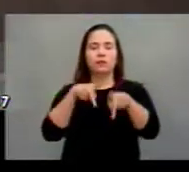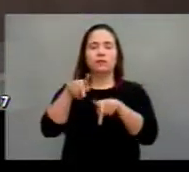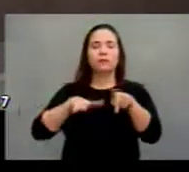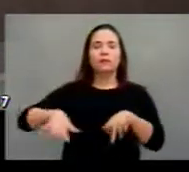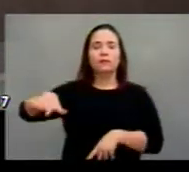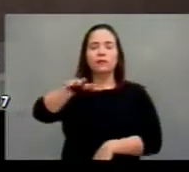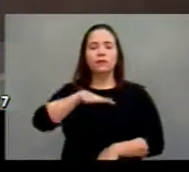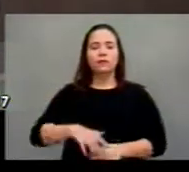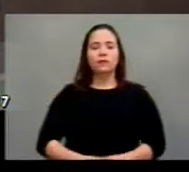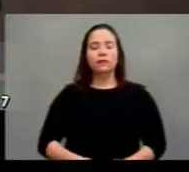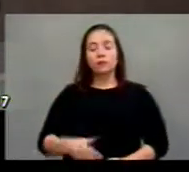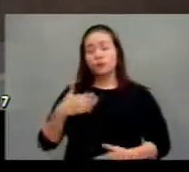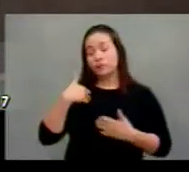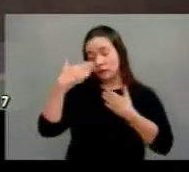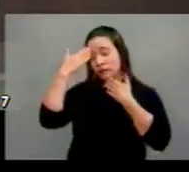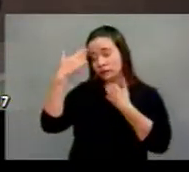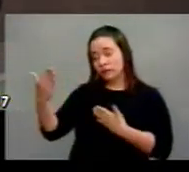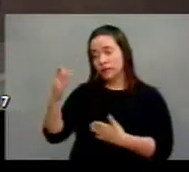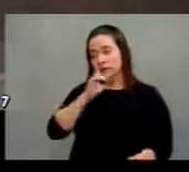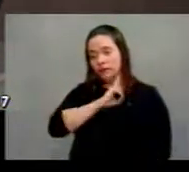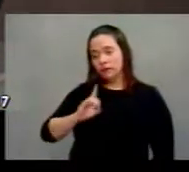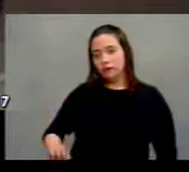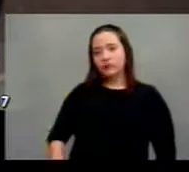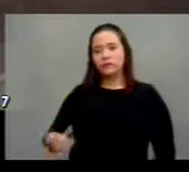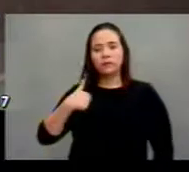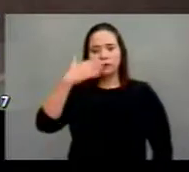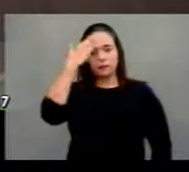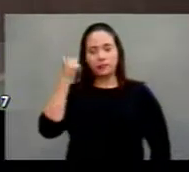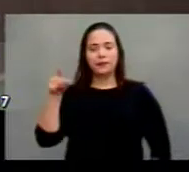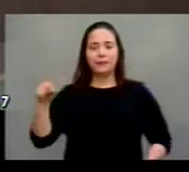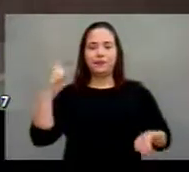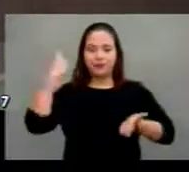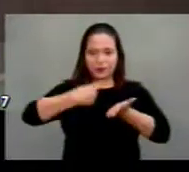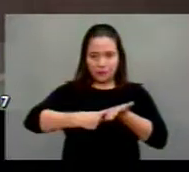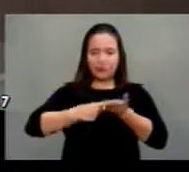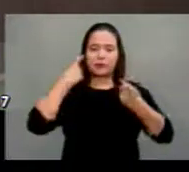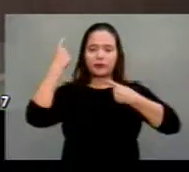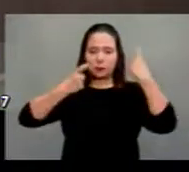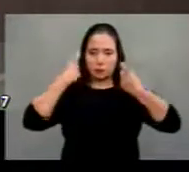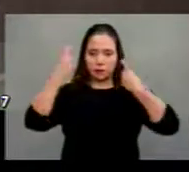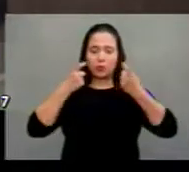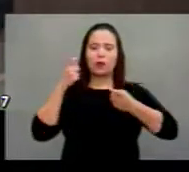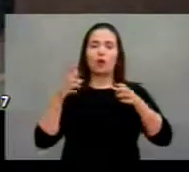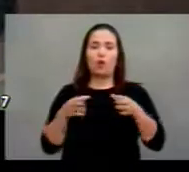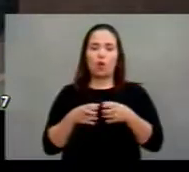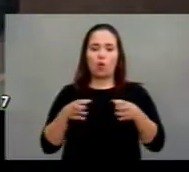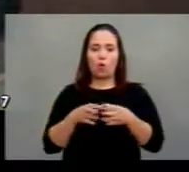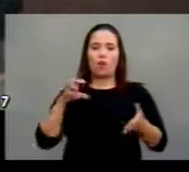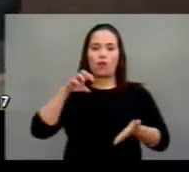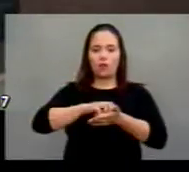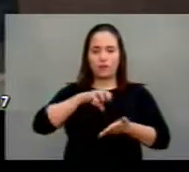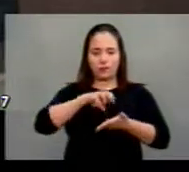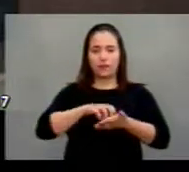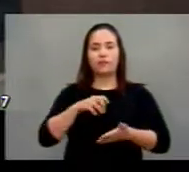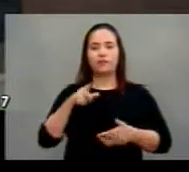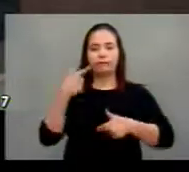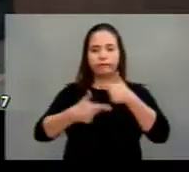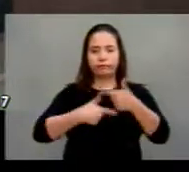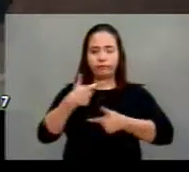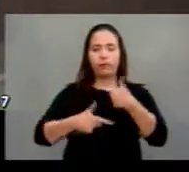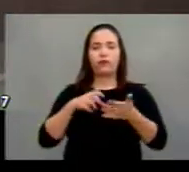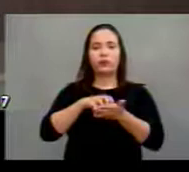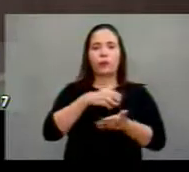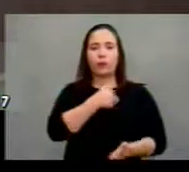agradeço muito, deputado, e aqui sei do seu compromisso, inclusive com a luta dos trabalhadores, dos servidores